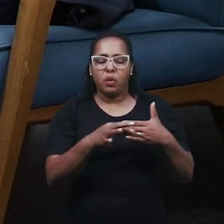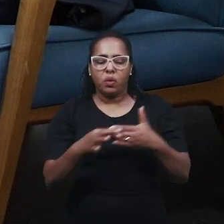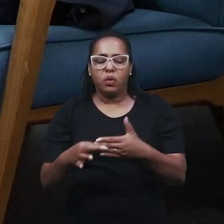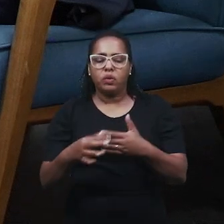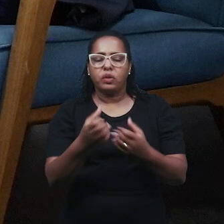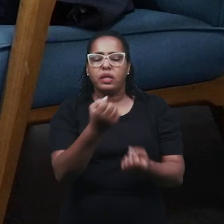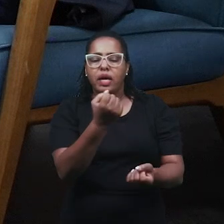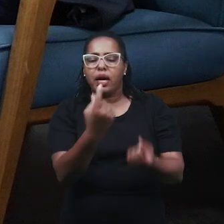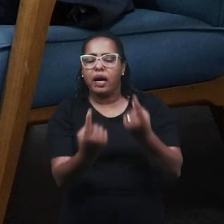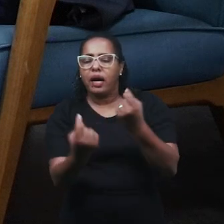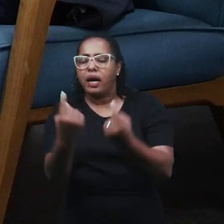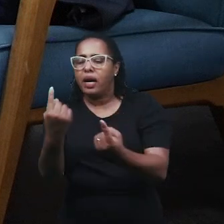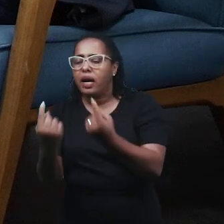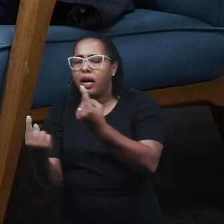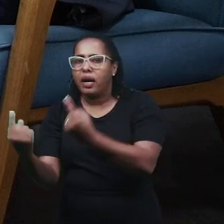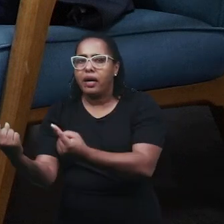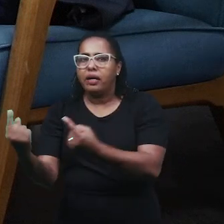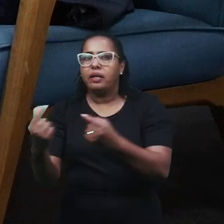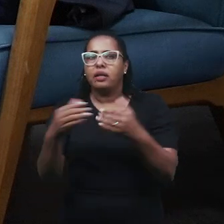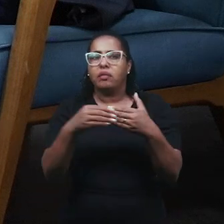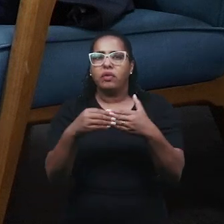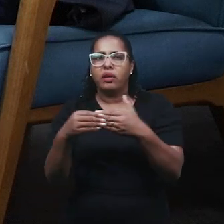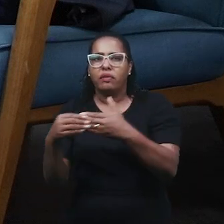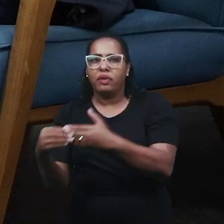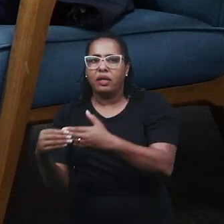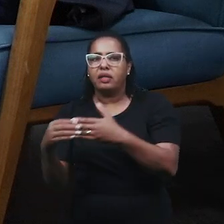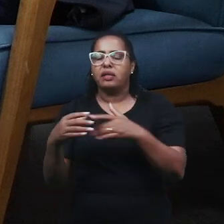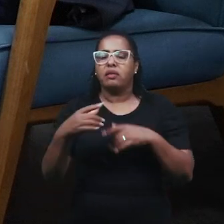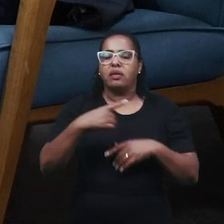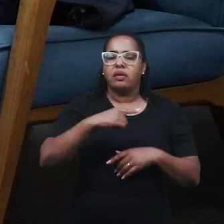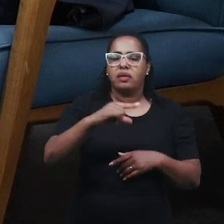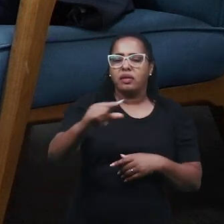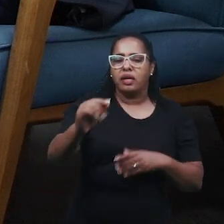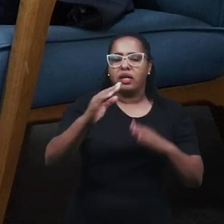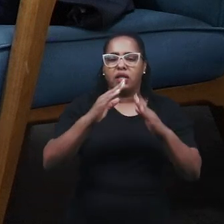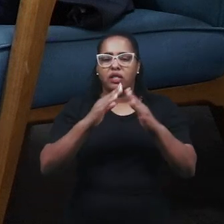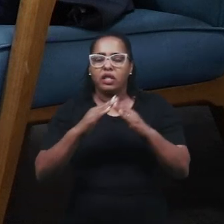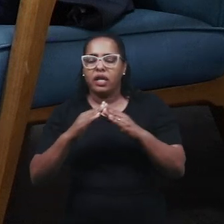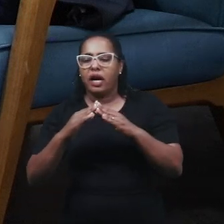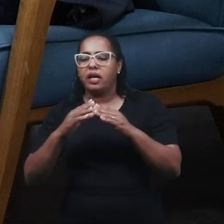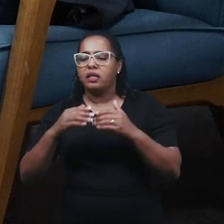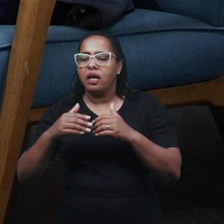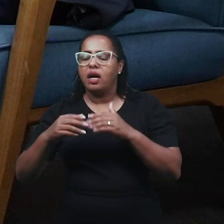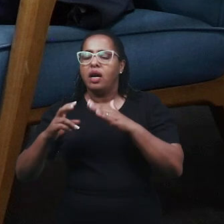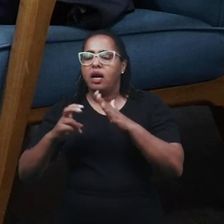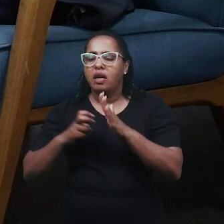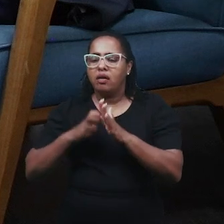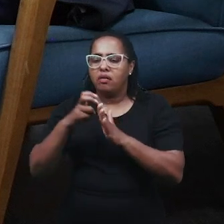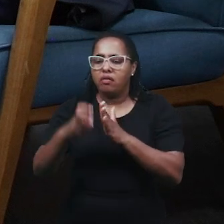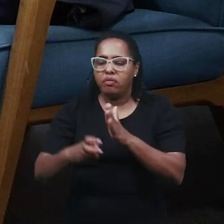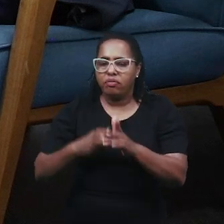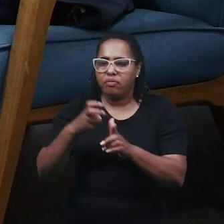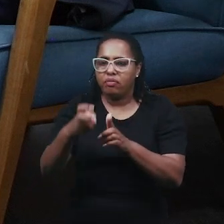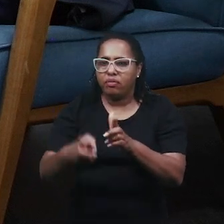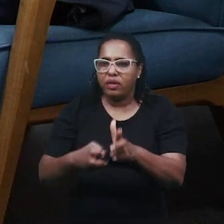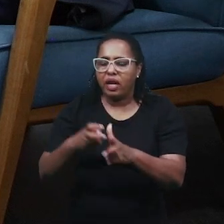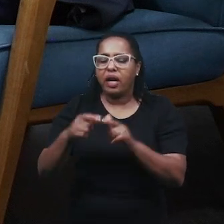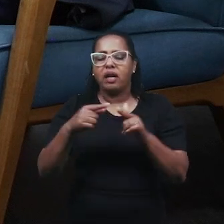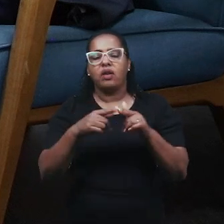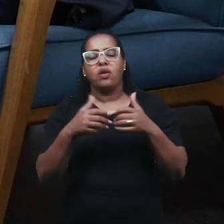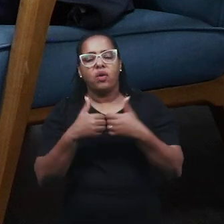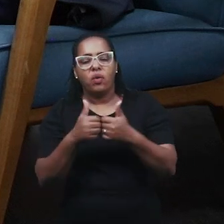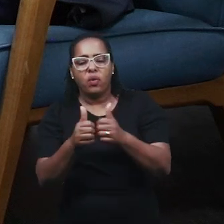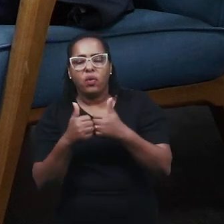por revelação, mandando sair de casa, pegar um trem, pegar um ônibus, e quando levar no meio da floresta, e quando cada